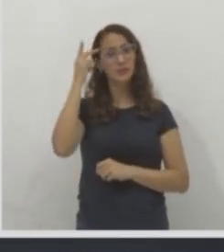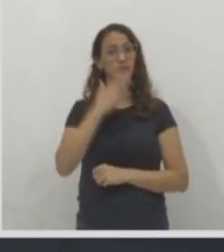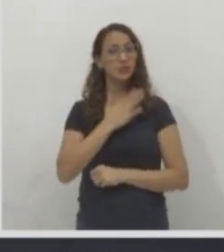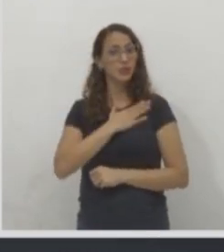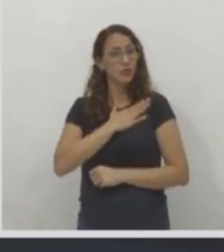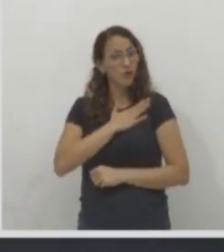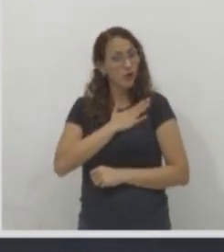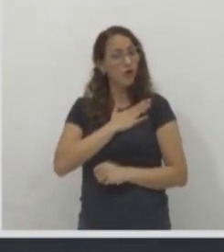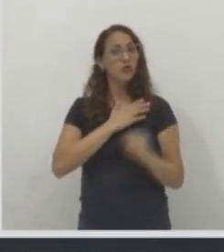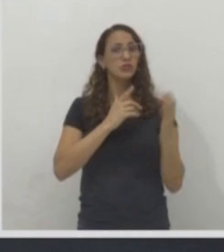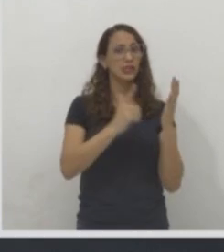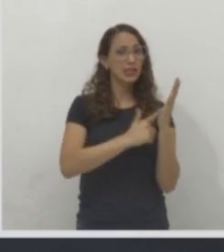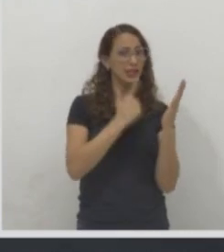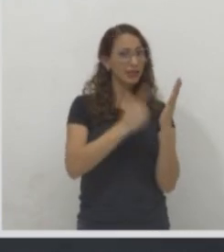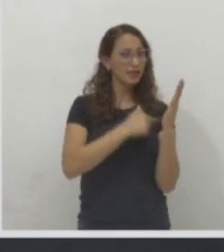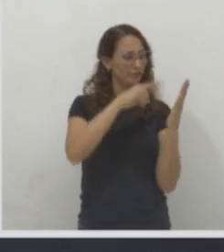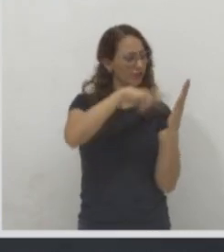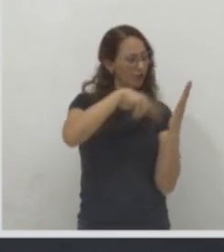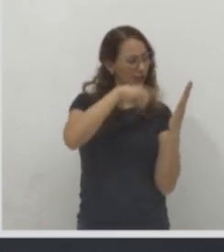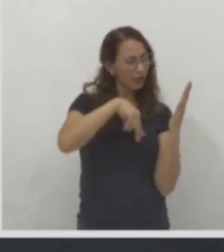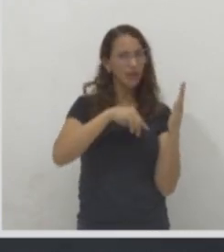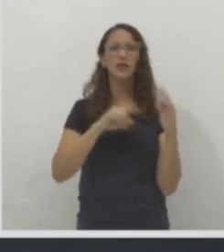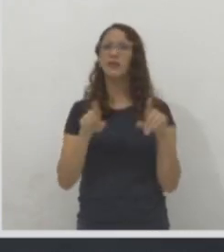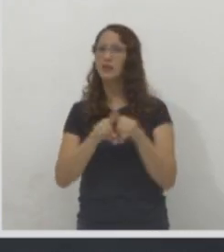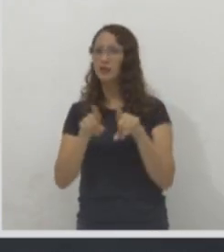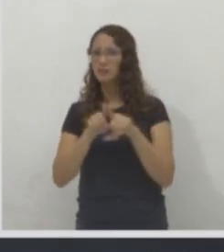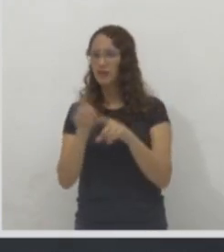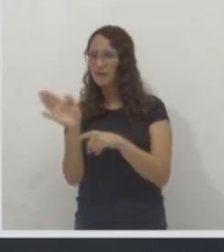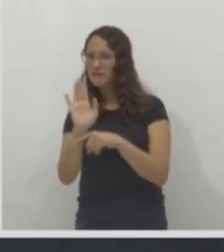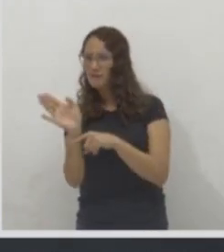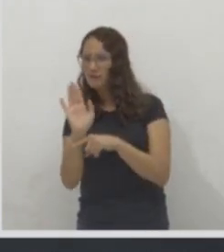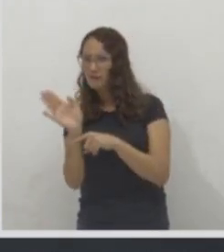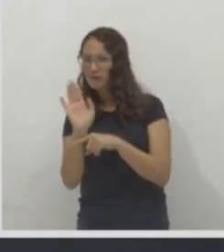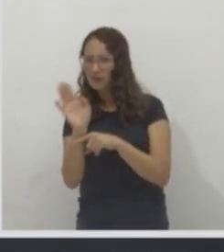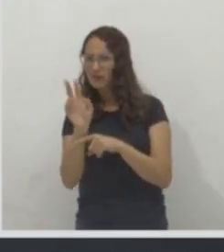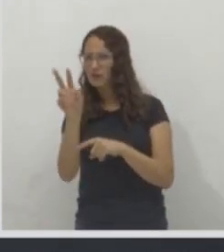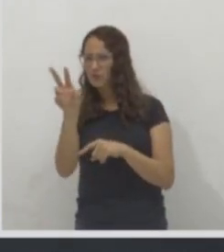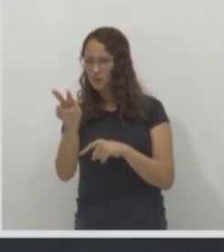gostam, que têm o hábito de praticar a